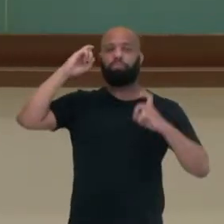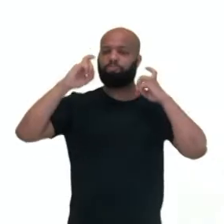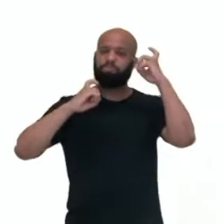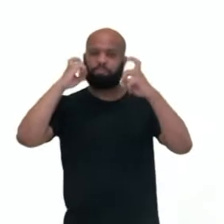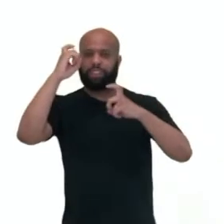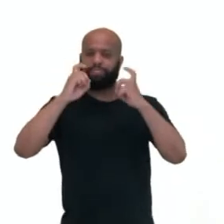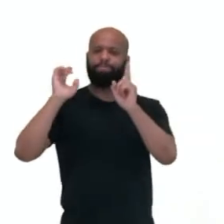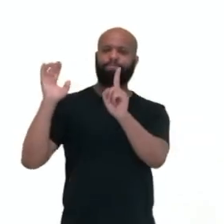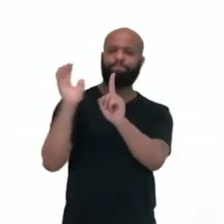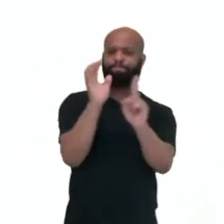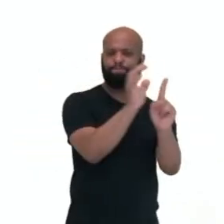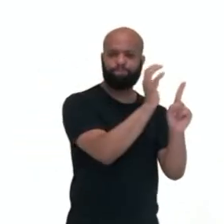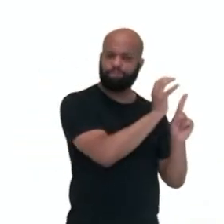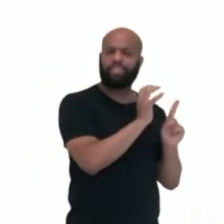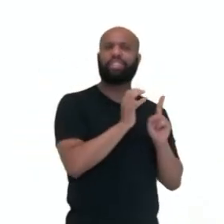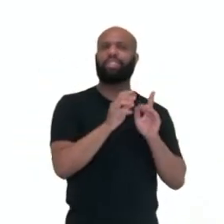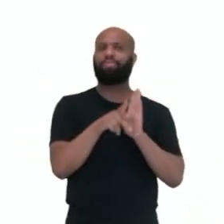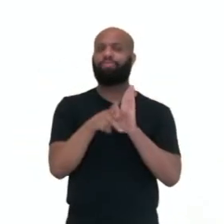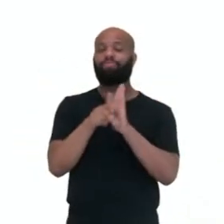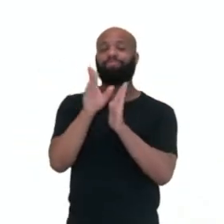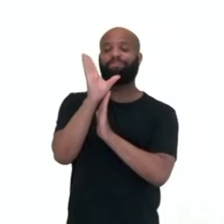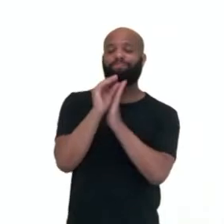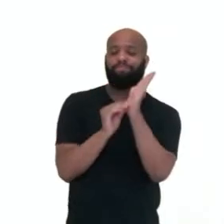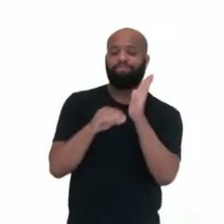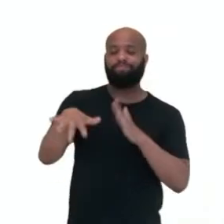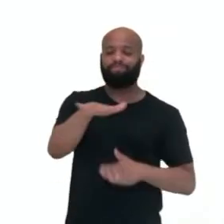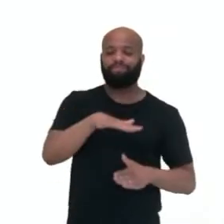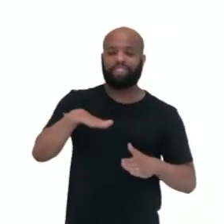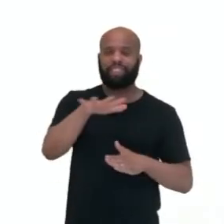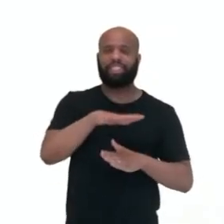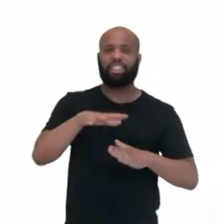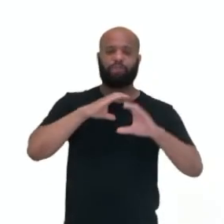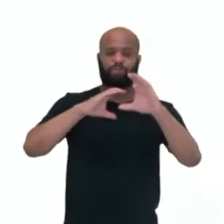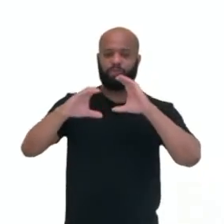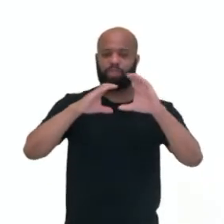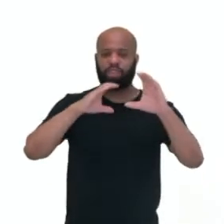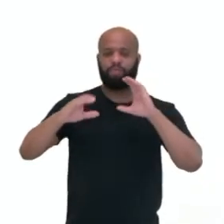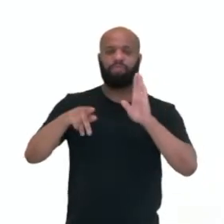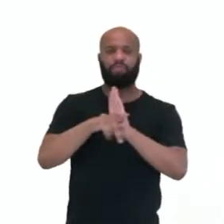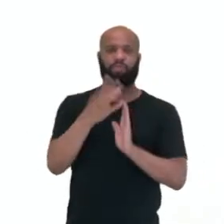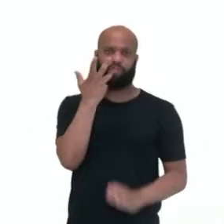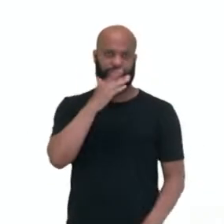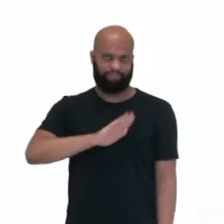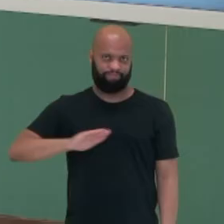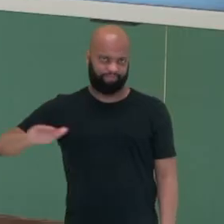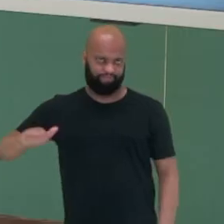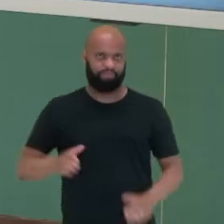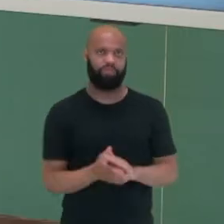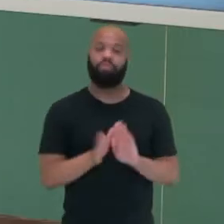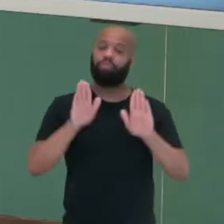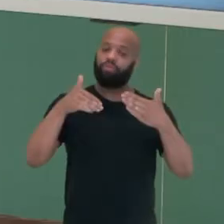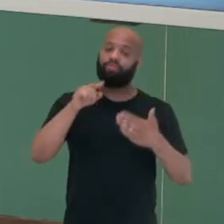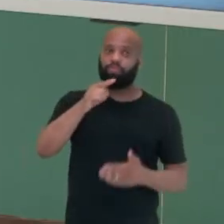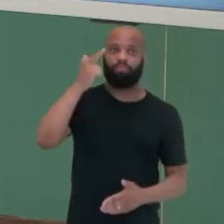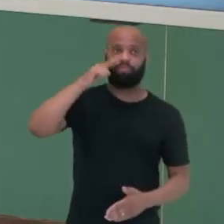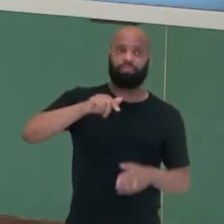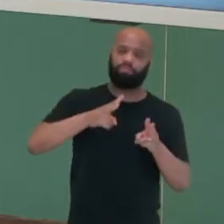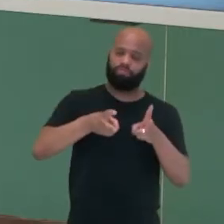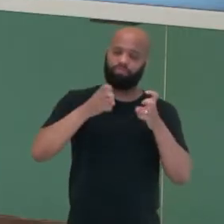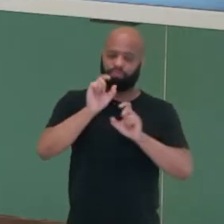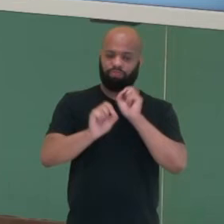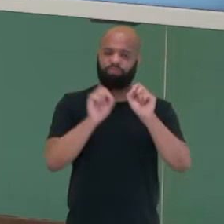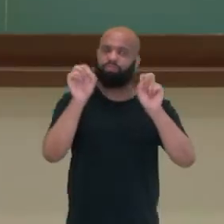com a influência, a publicidade dos conteúdos da mídia sobre a infância. Então, você pode perceber que